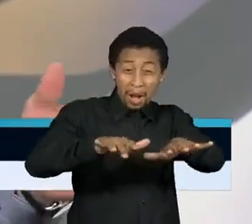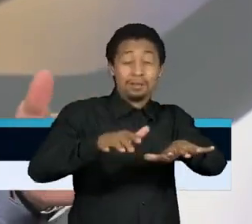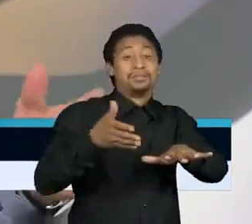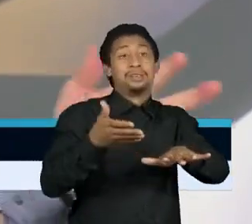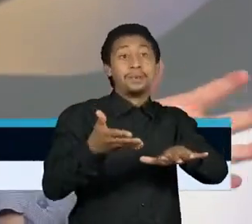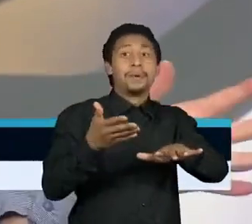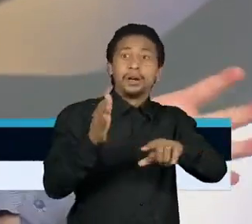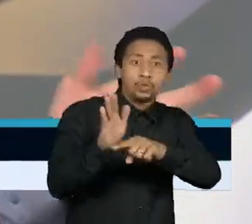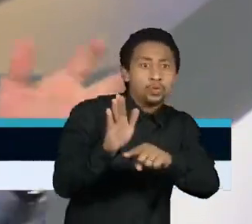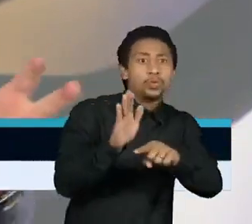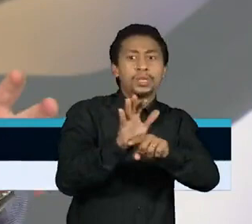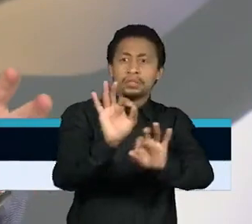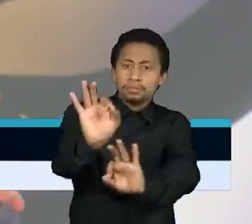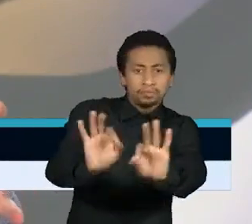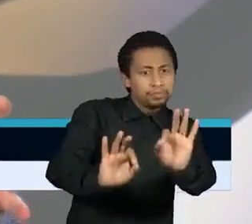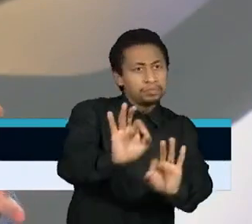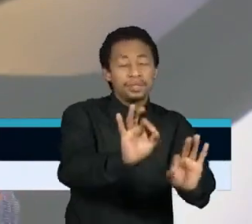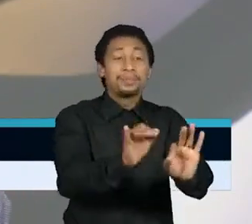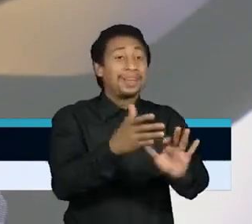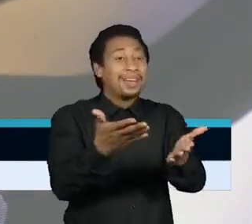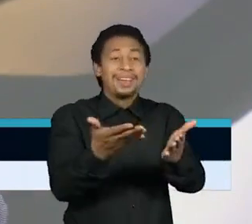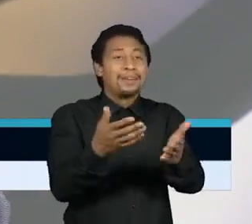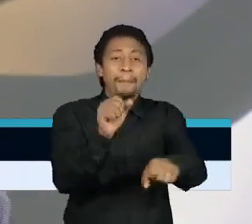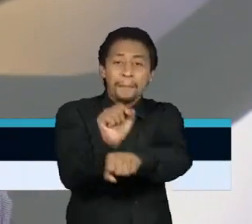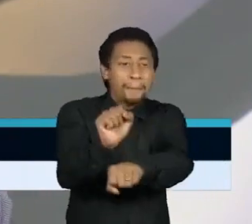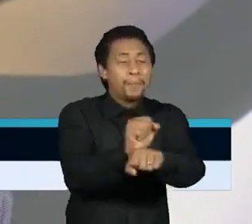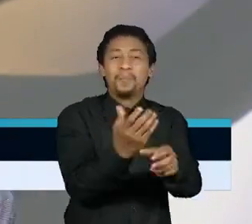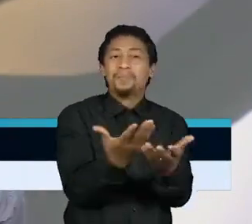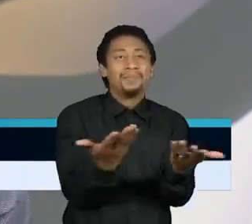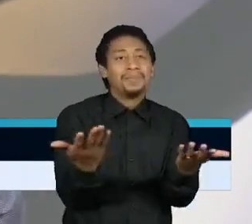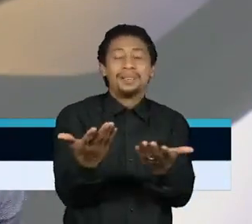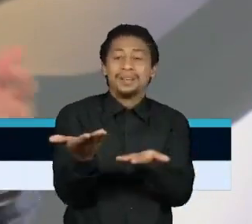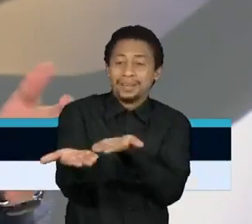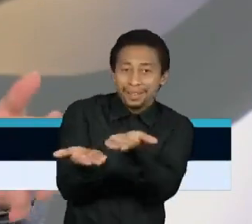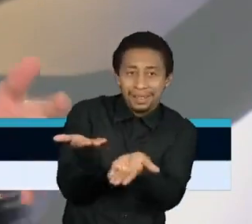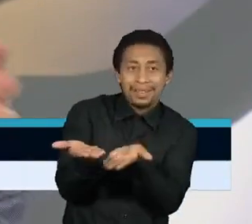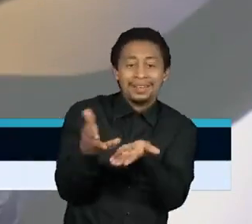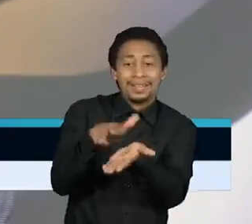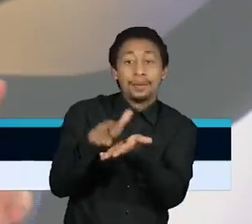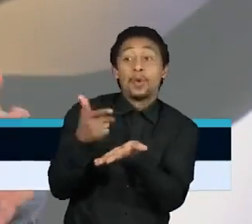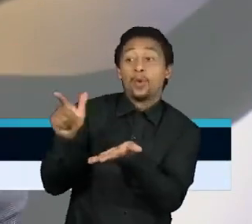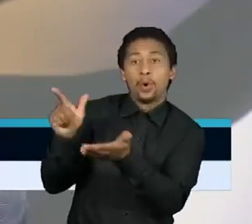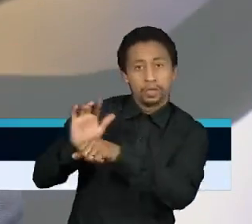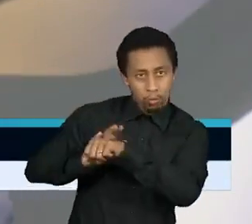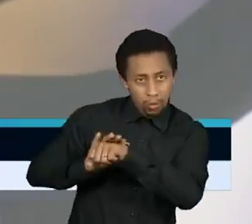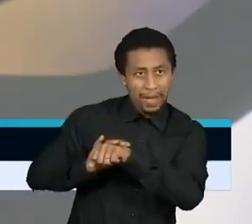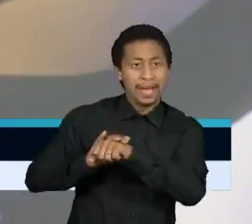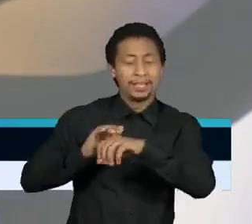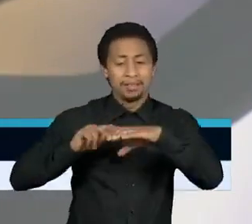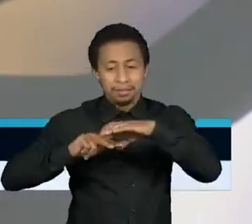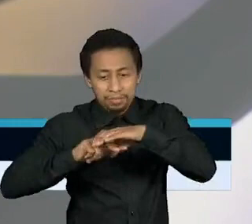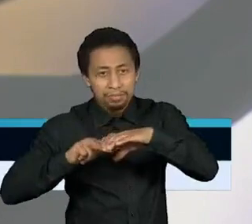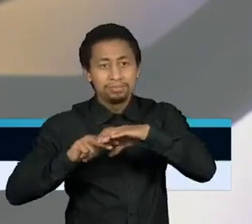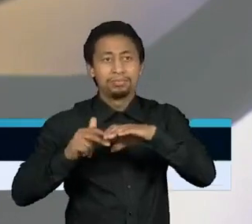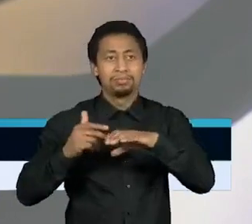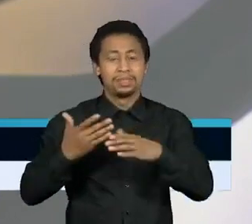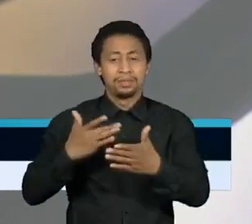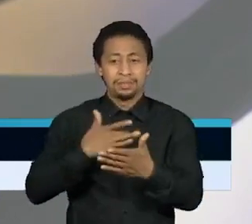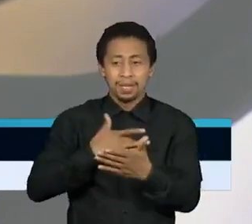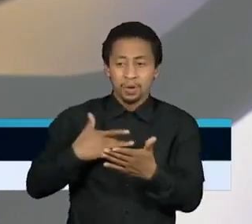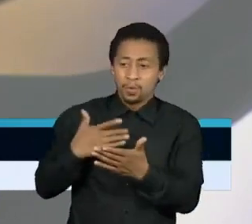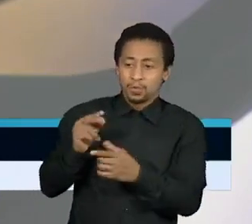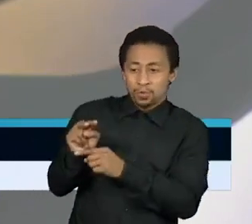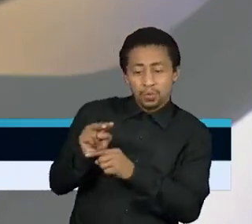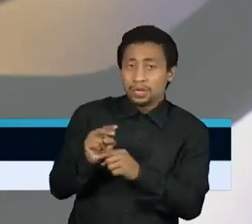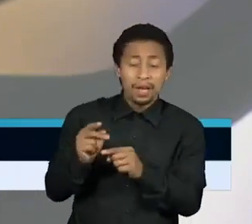questão de tudo que se deixou de fazer neste ano por conta de que tivemos que atender os pacientes com Covid. Então, tem